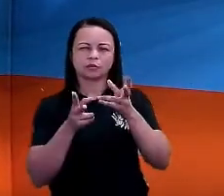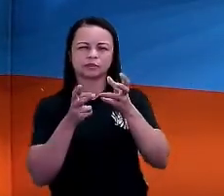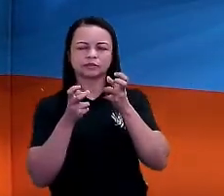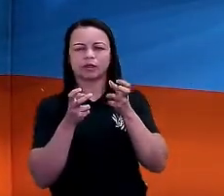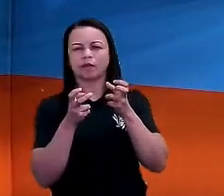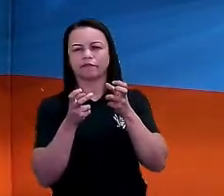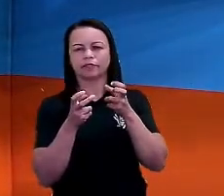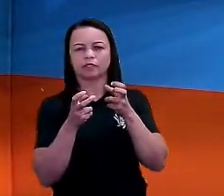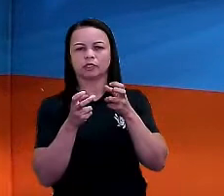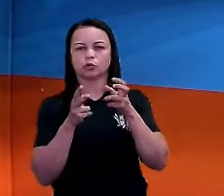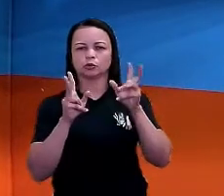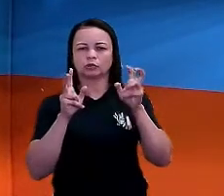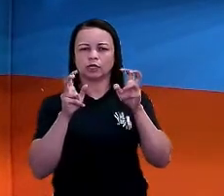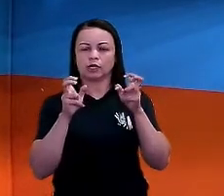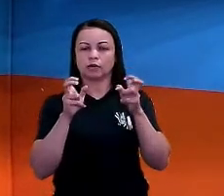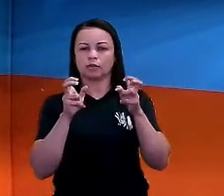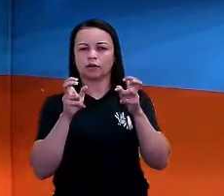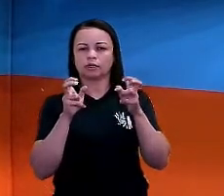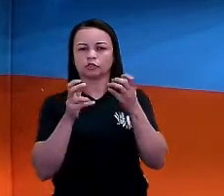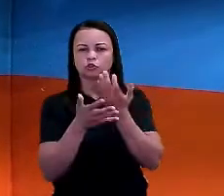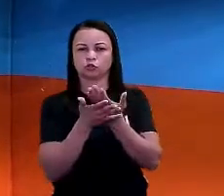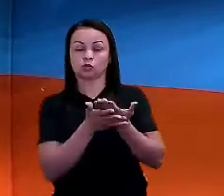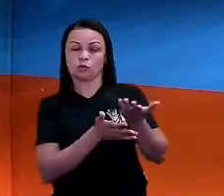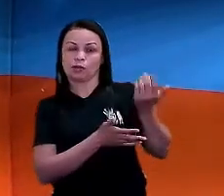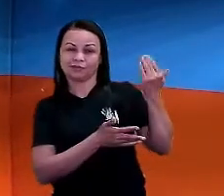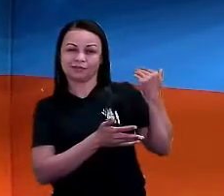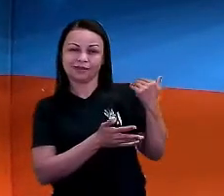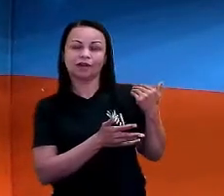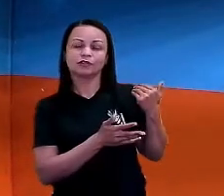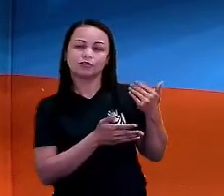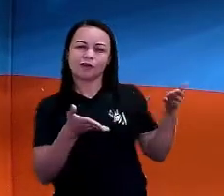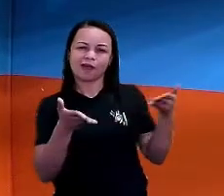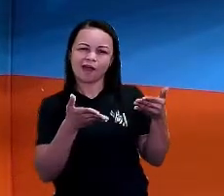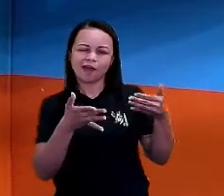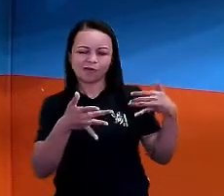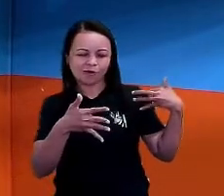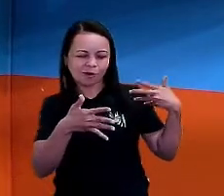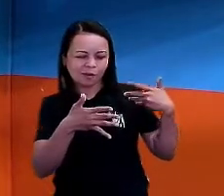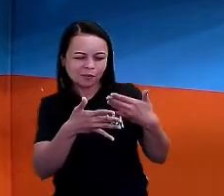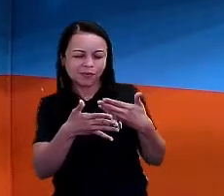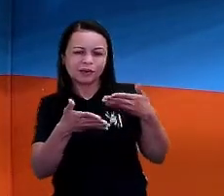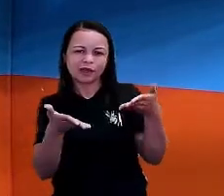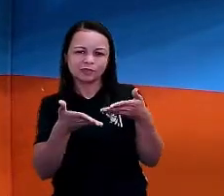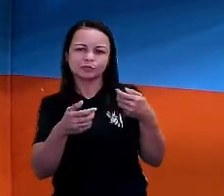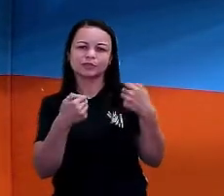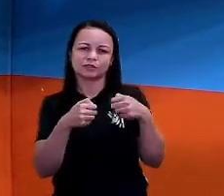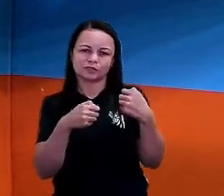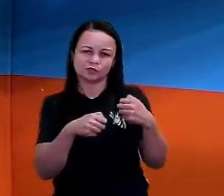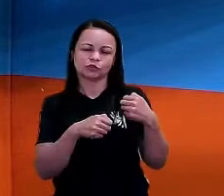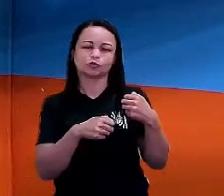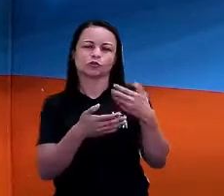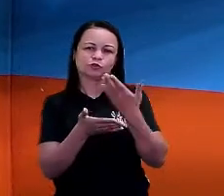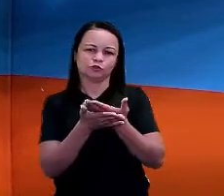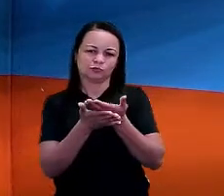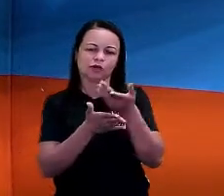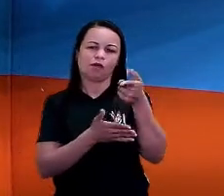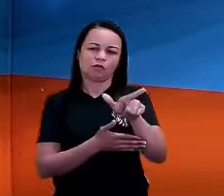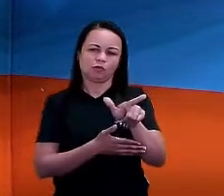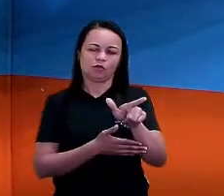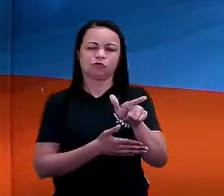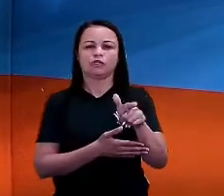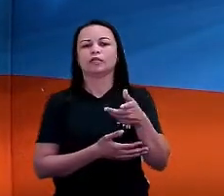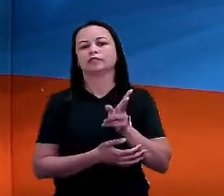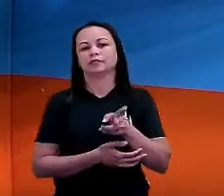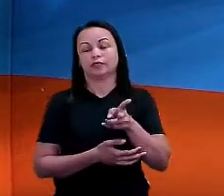trouxe anteriormente, ele agora, para ser ampliado, eu precisei retomá-lo. Por isso eu digo, é importante que sempre que